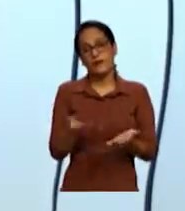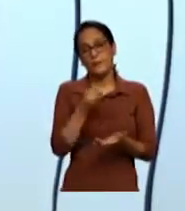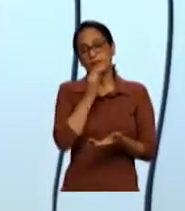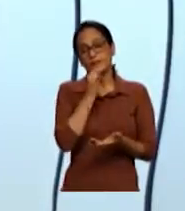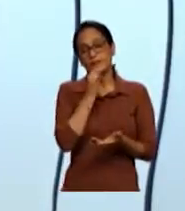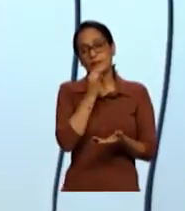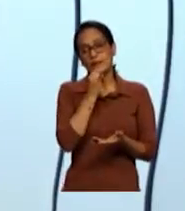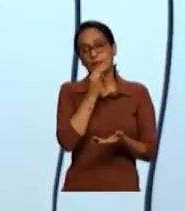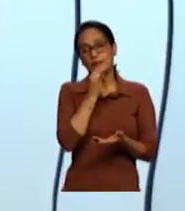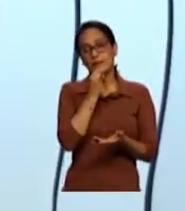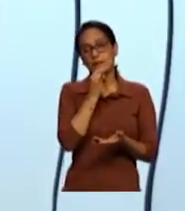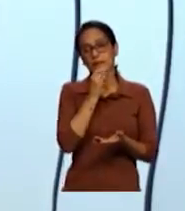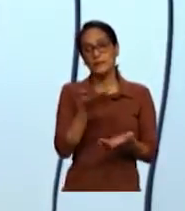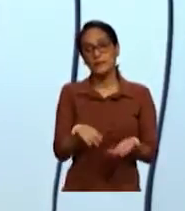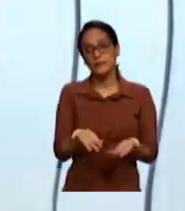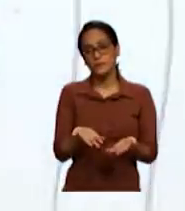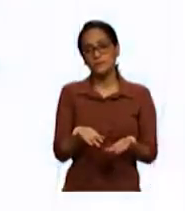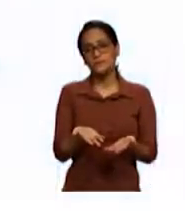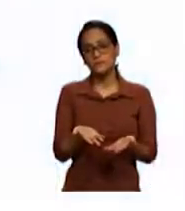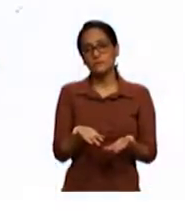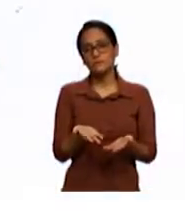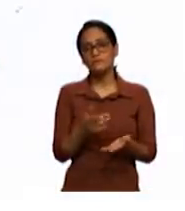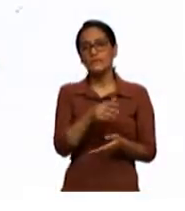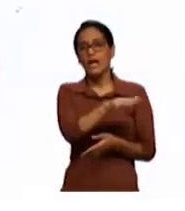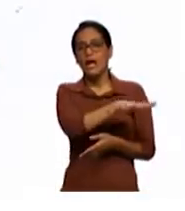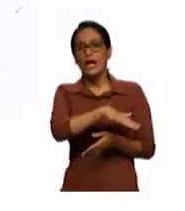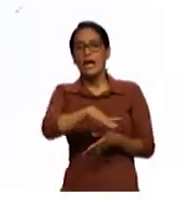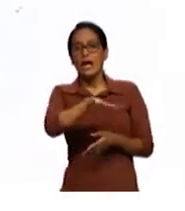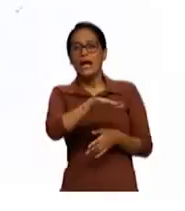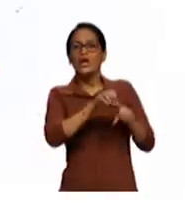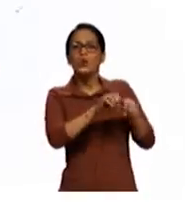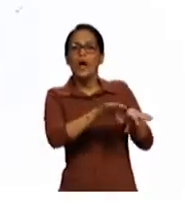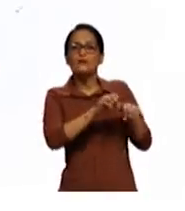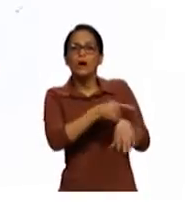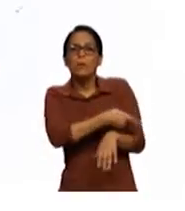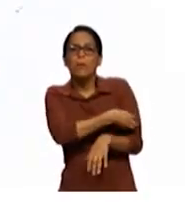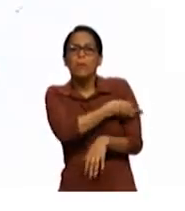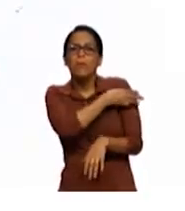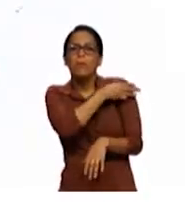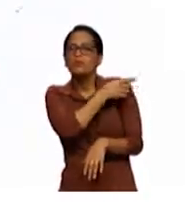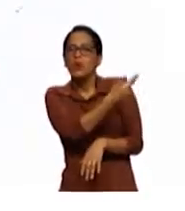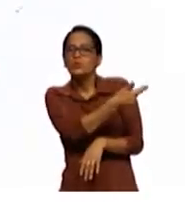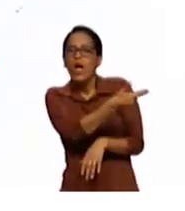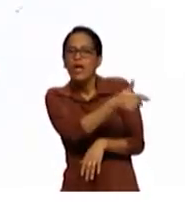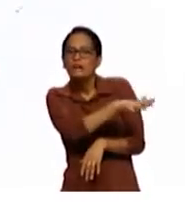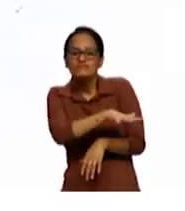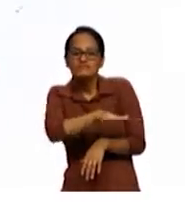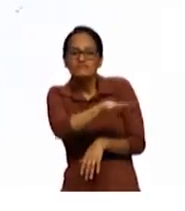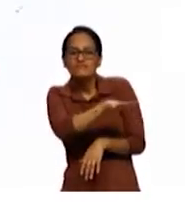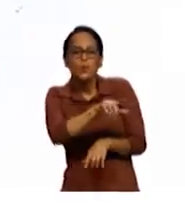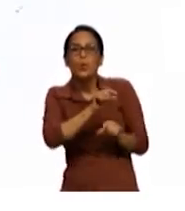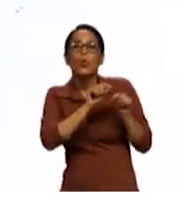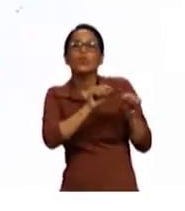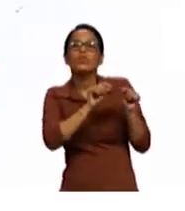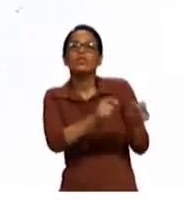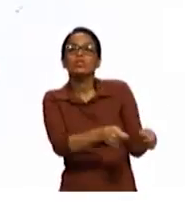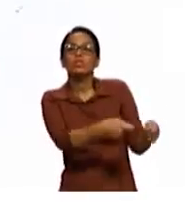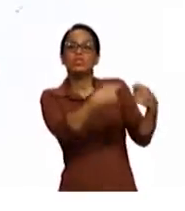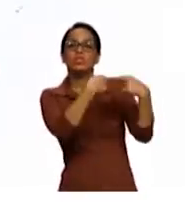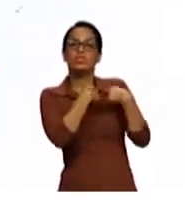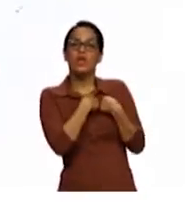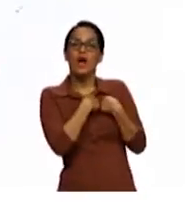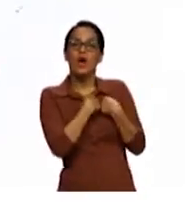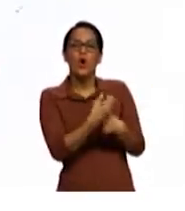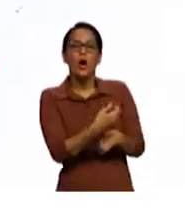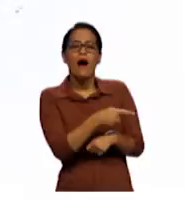uma boa taxa de escolaridade, um bom índice de escolaridade, o que isso pode me acometer? Se eu tenho uma grande